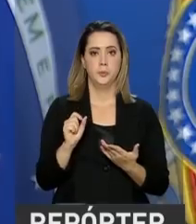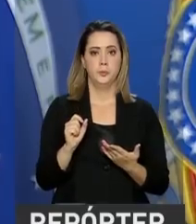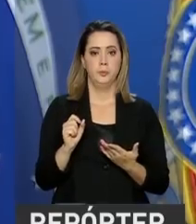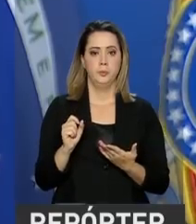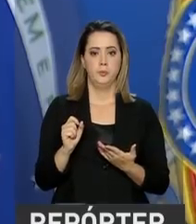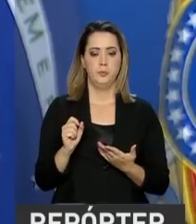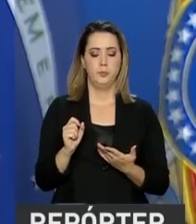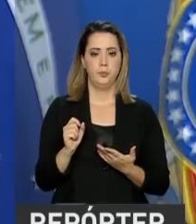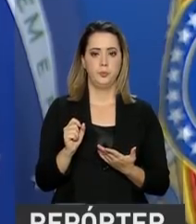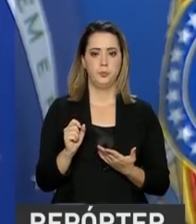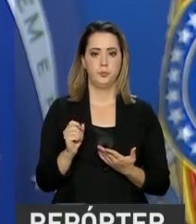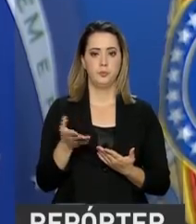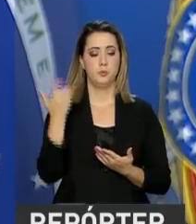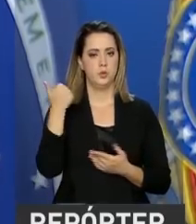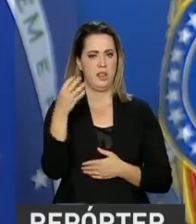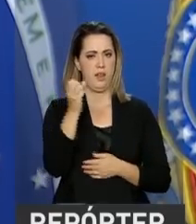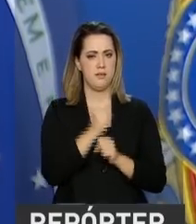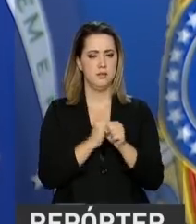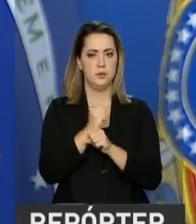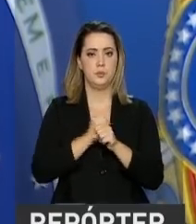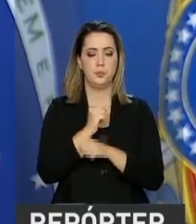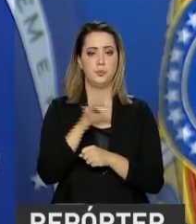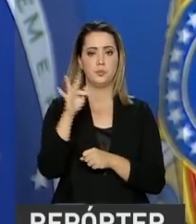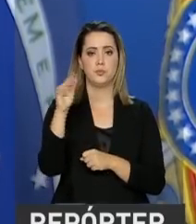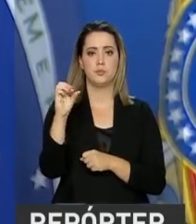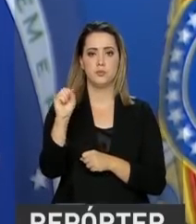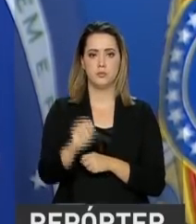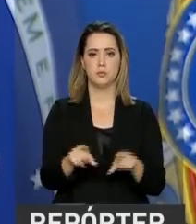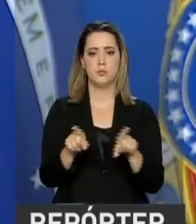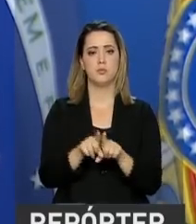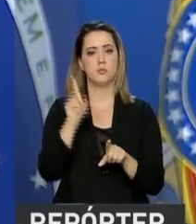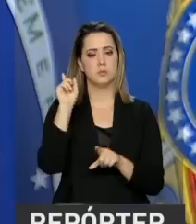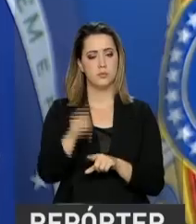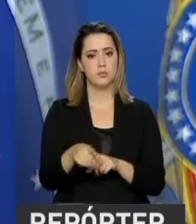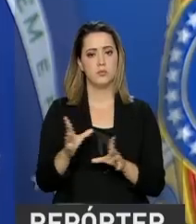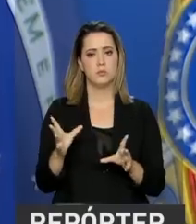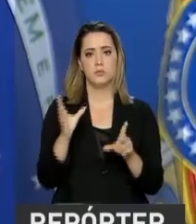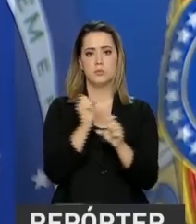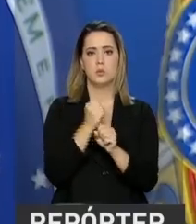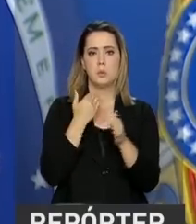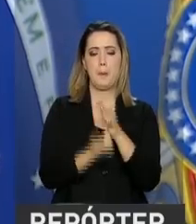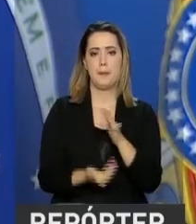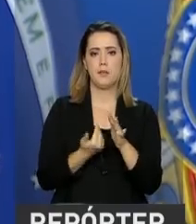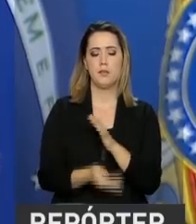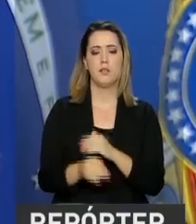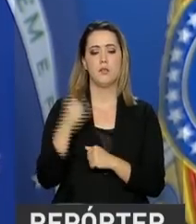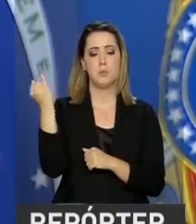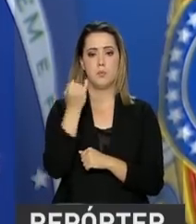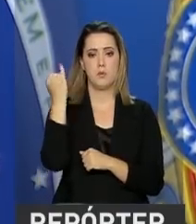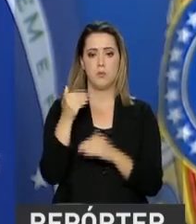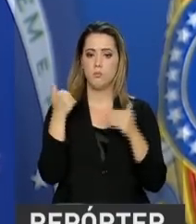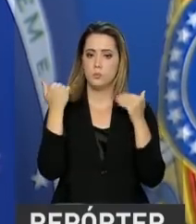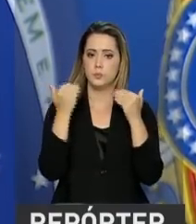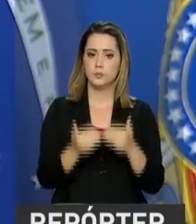ah na última década né o o fundo de garantia que acumulou perdas expressivas